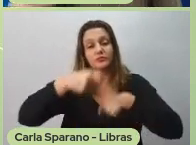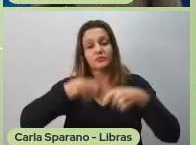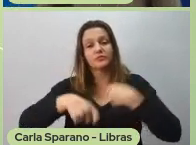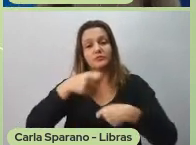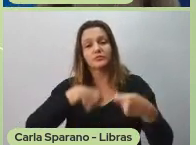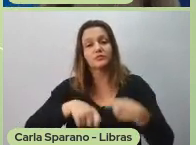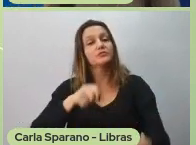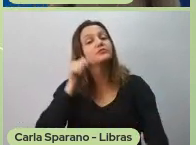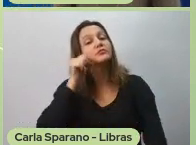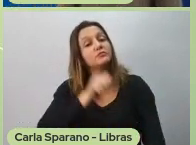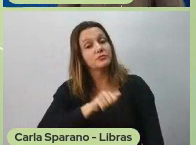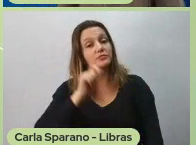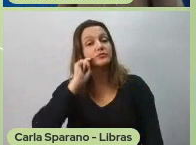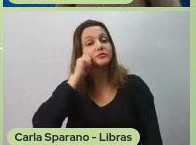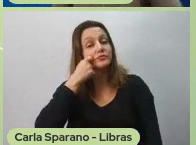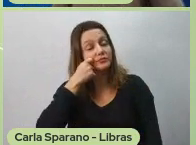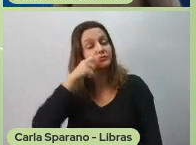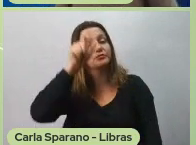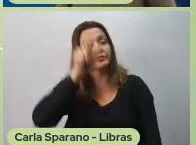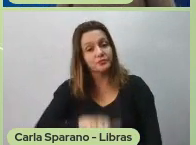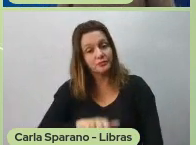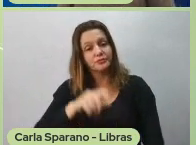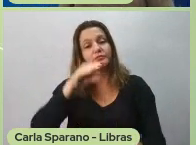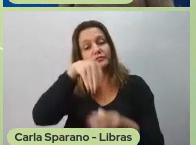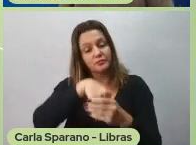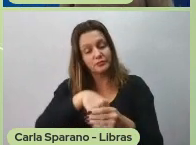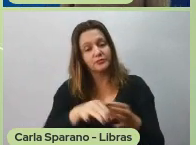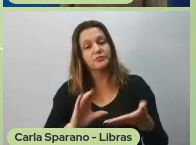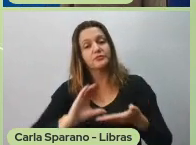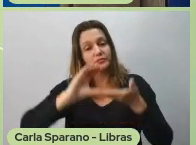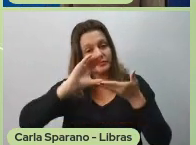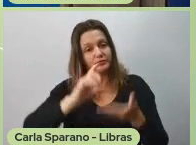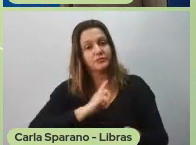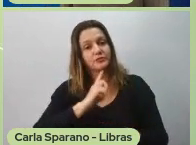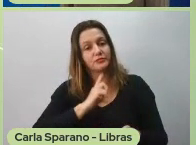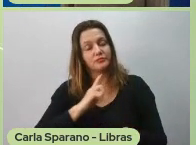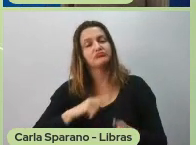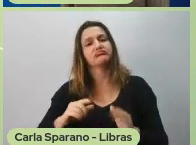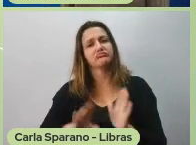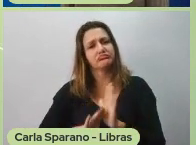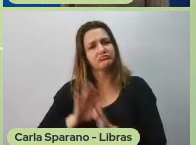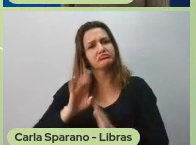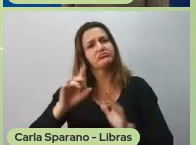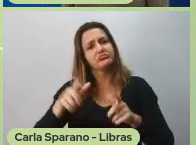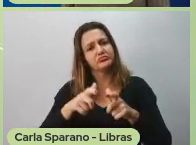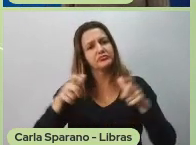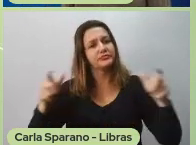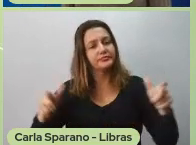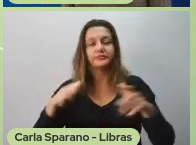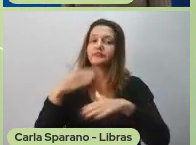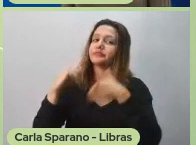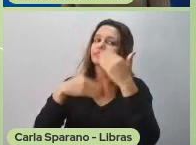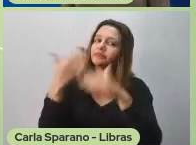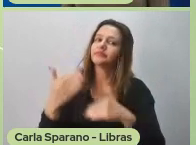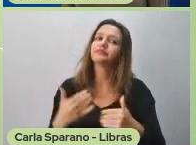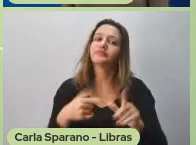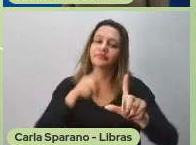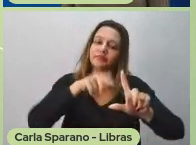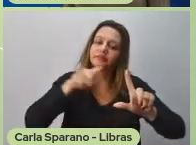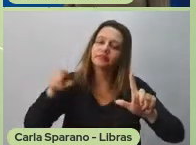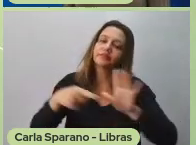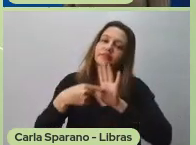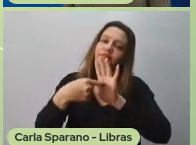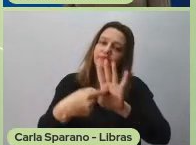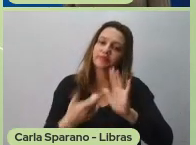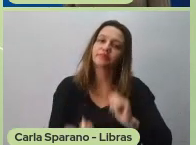negra. Então, a gente tem crescido bastante nesses 4 anos e tido muita evolução nos nossos indicadores a partir das ações